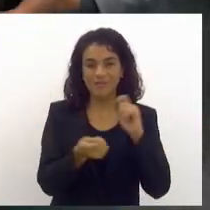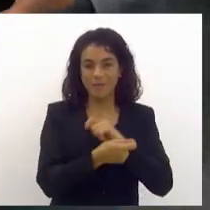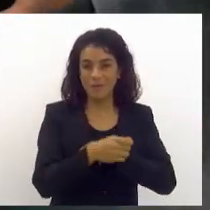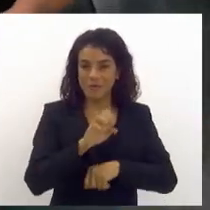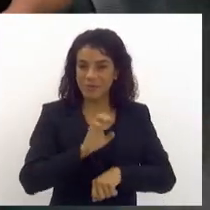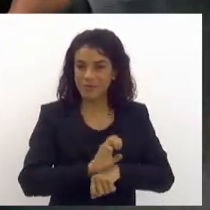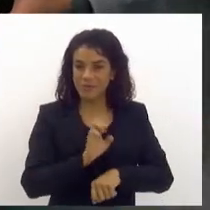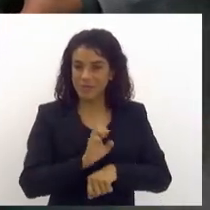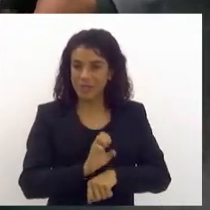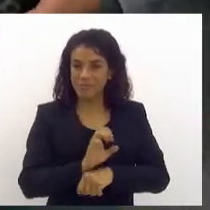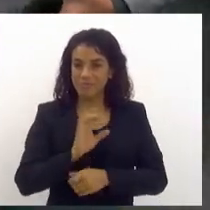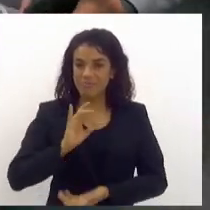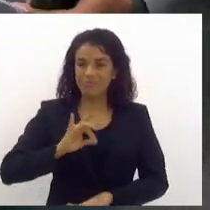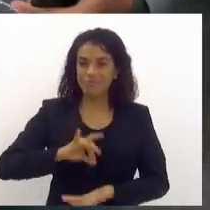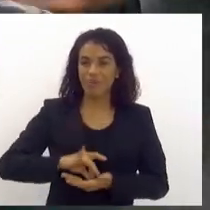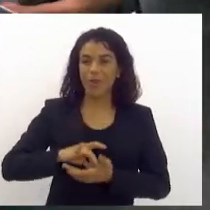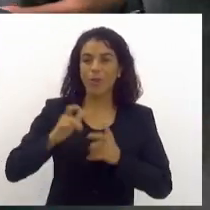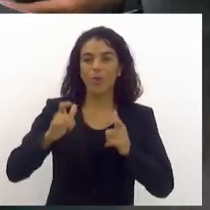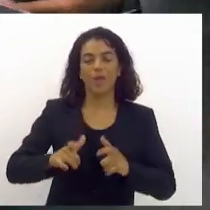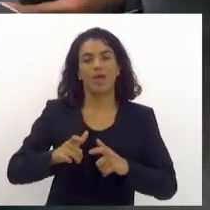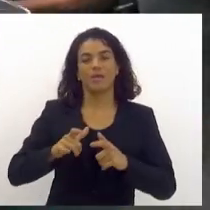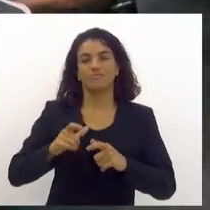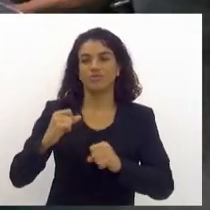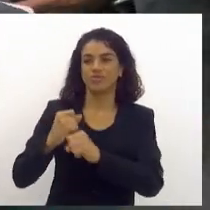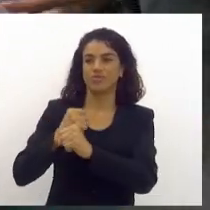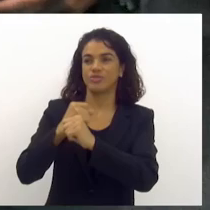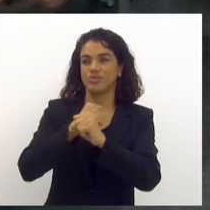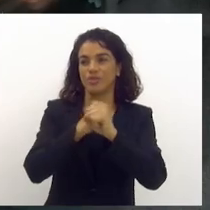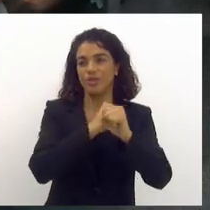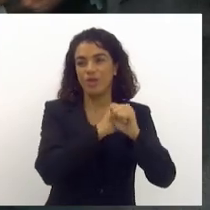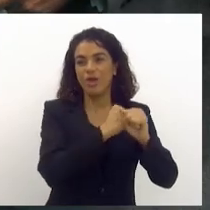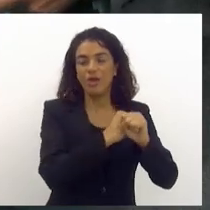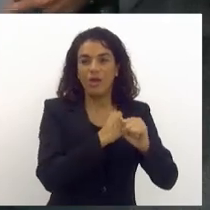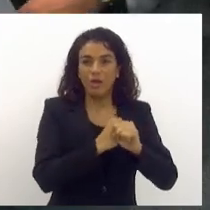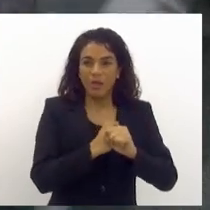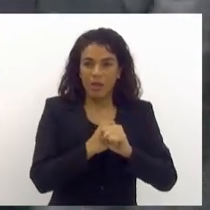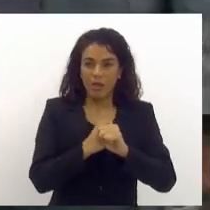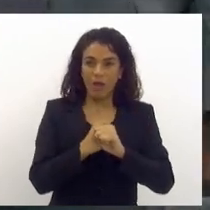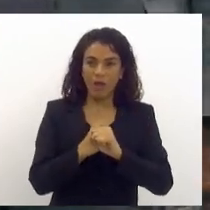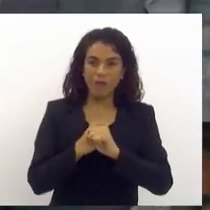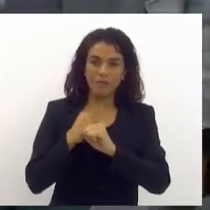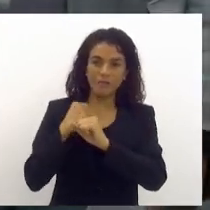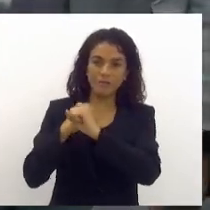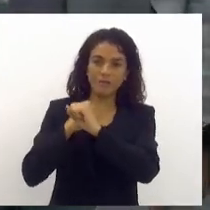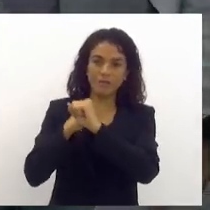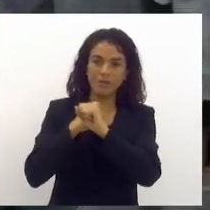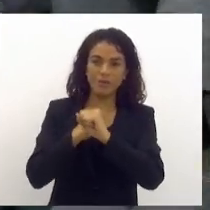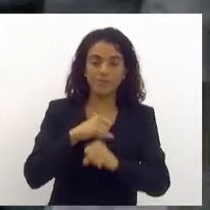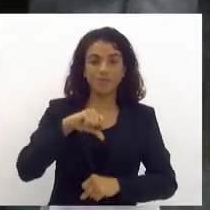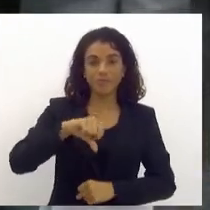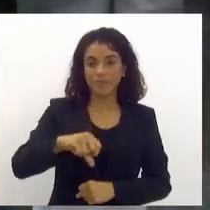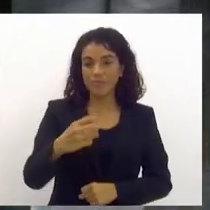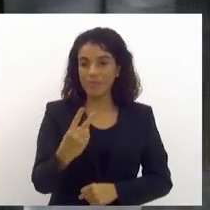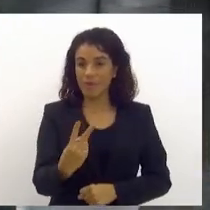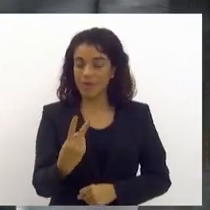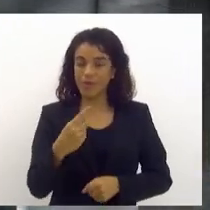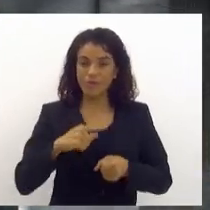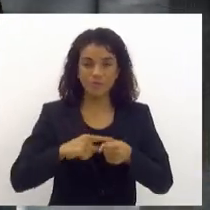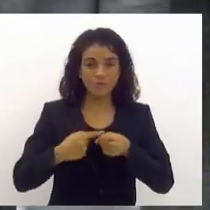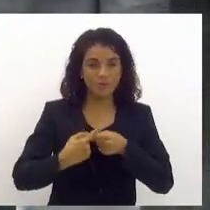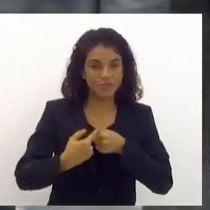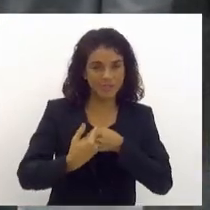Estado num verdadeiro canteiro de obras. Nós temos obras nas 92 cidades do